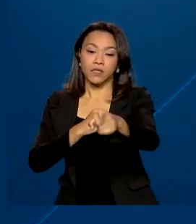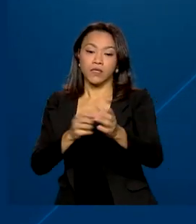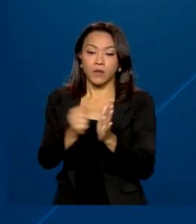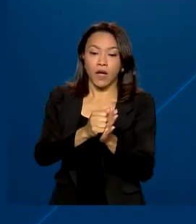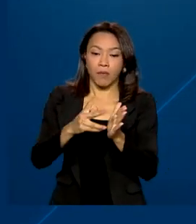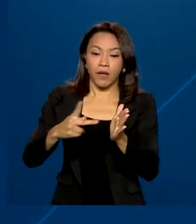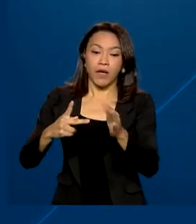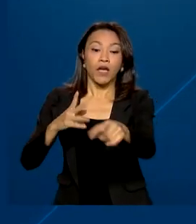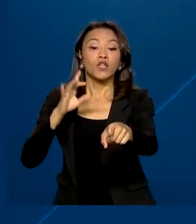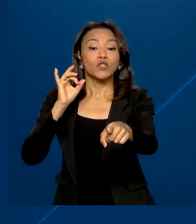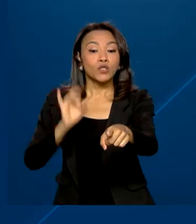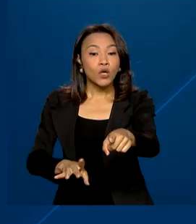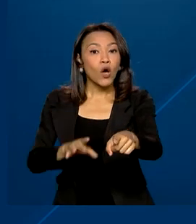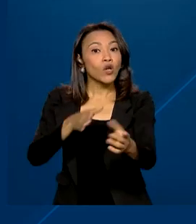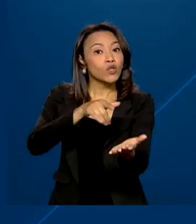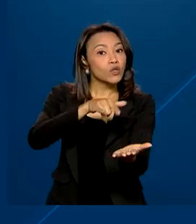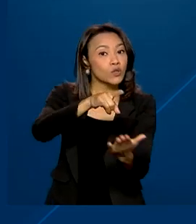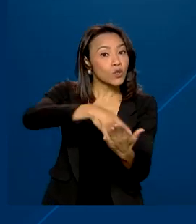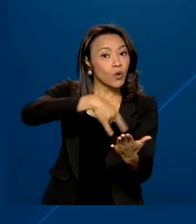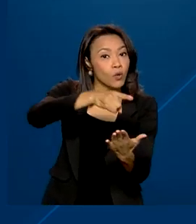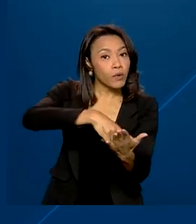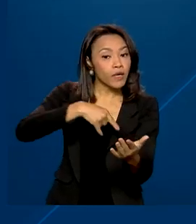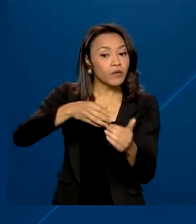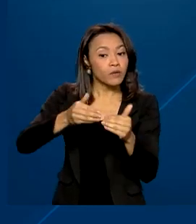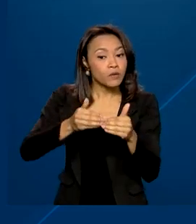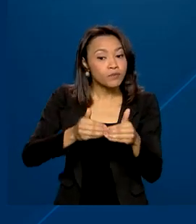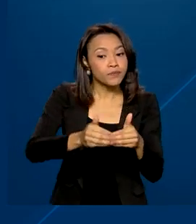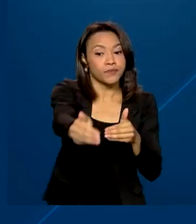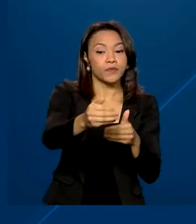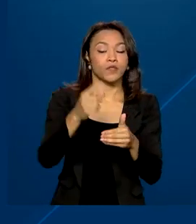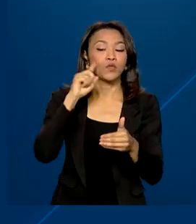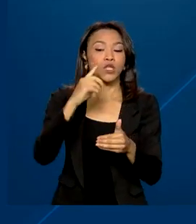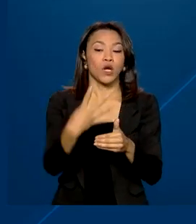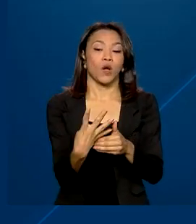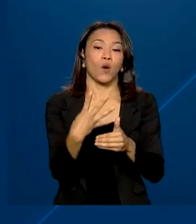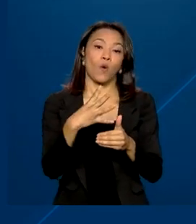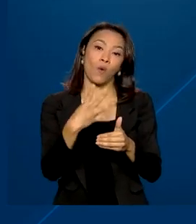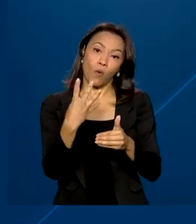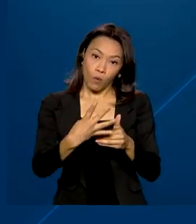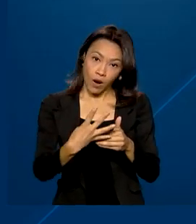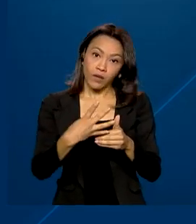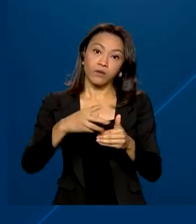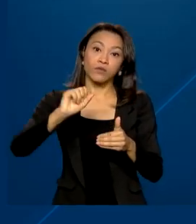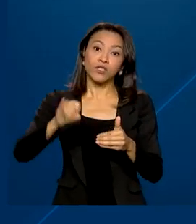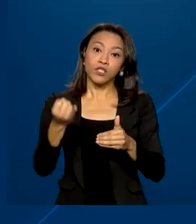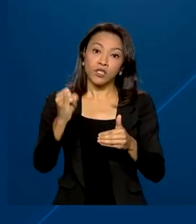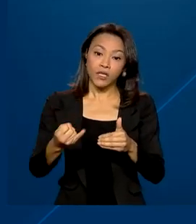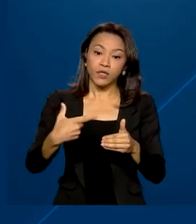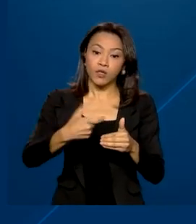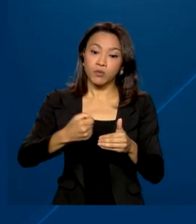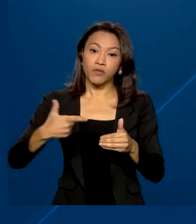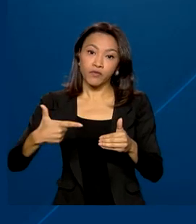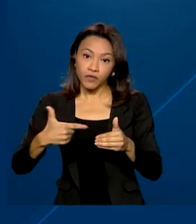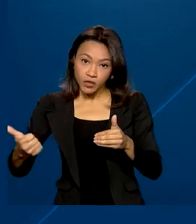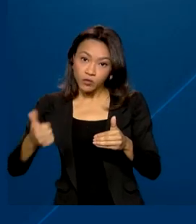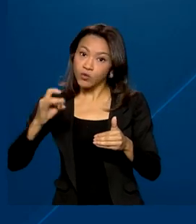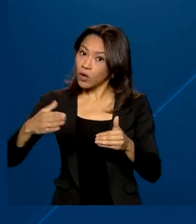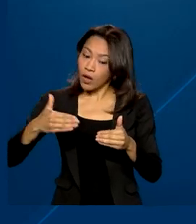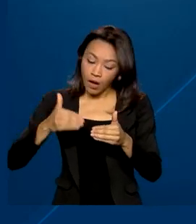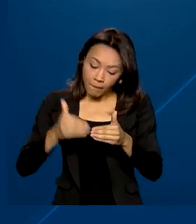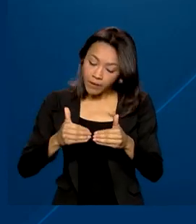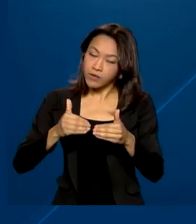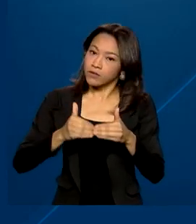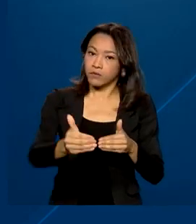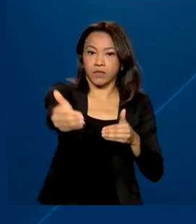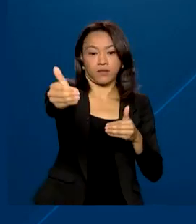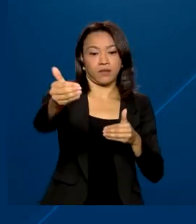para documentos emitidos a partir de 4 de janeiro de 2021. Para fazer a transação de forma digital,